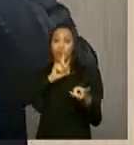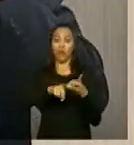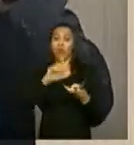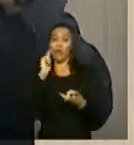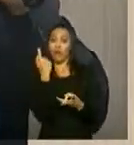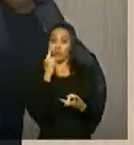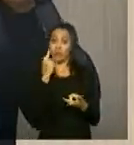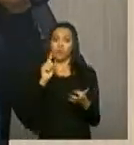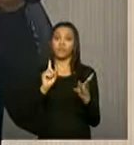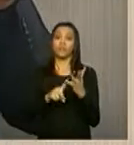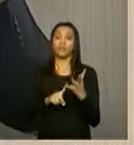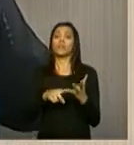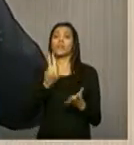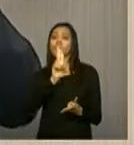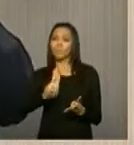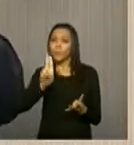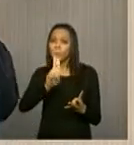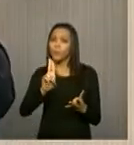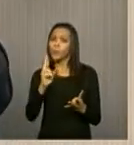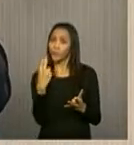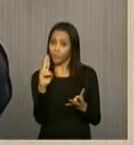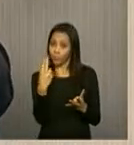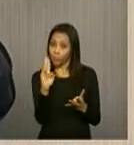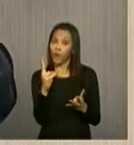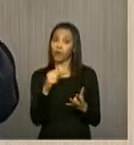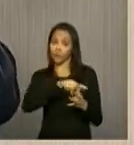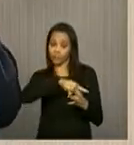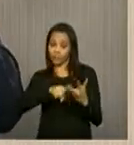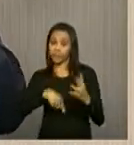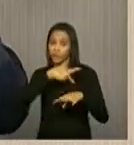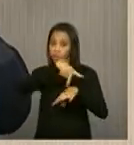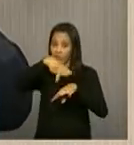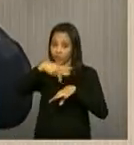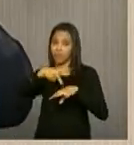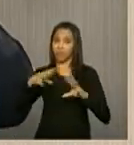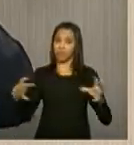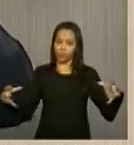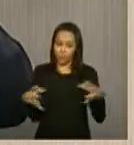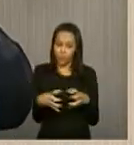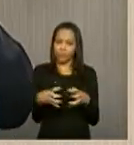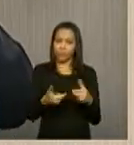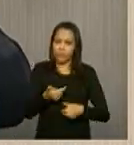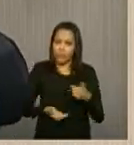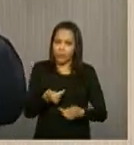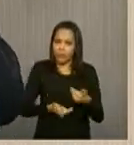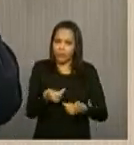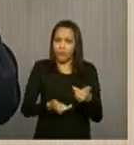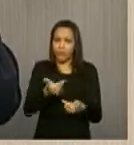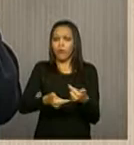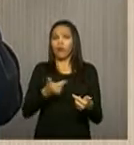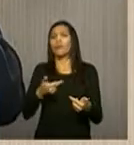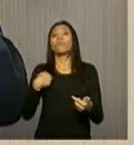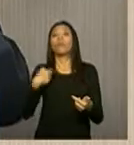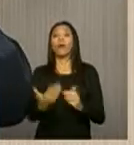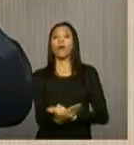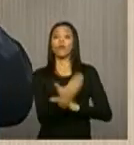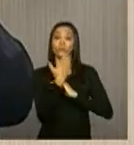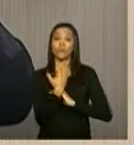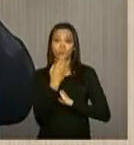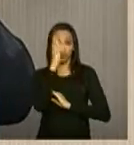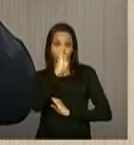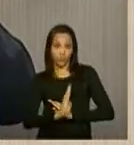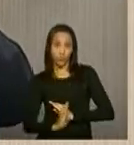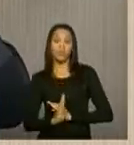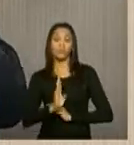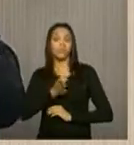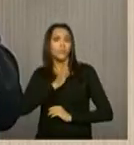trabalhou trabalharam conosco durante esse período de forma bastante integrada aportando a nós brasileiros bastante